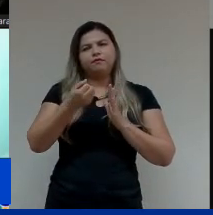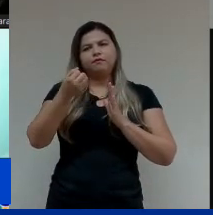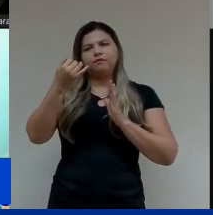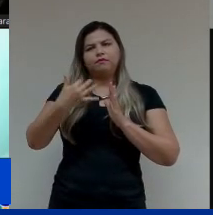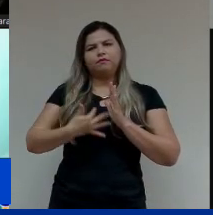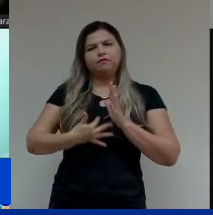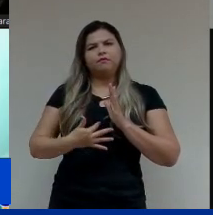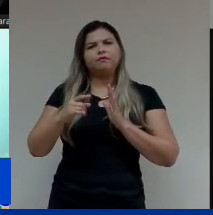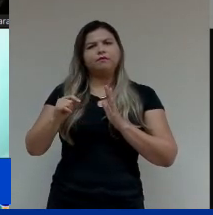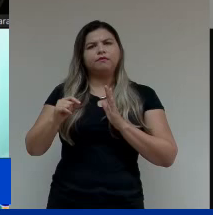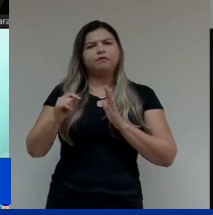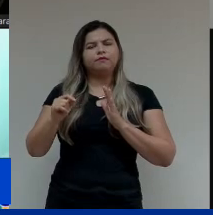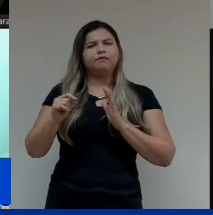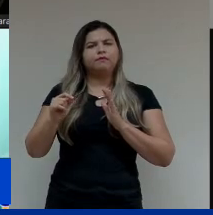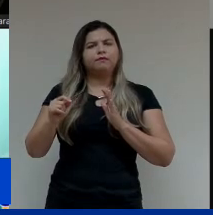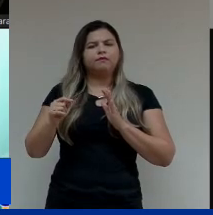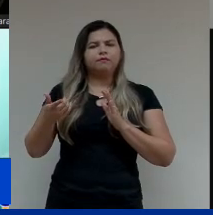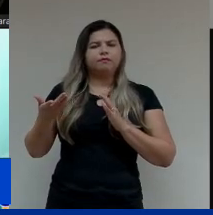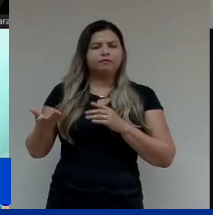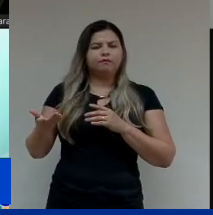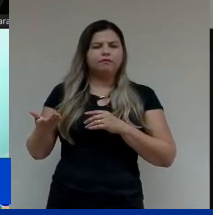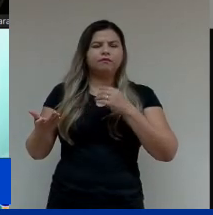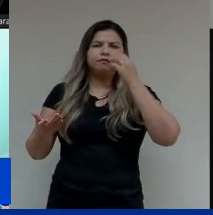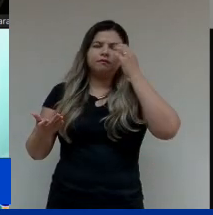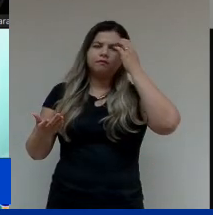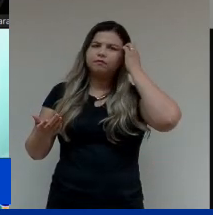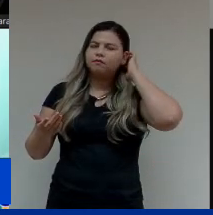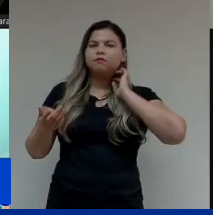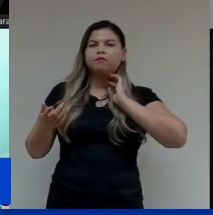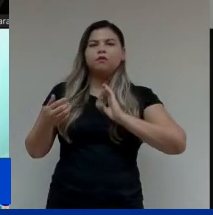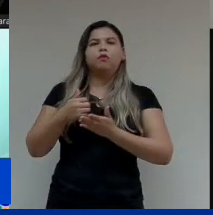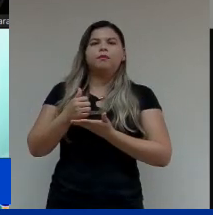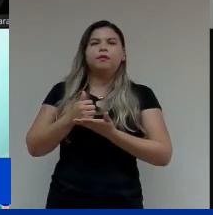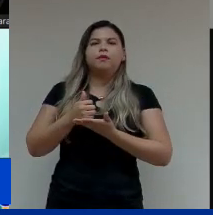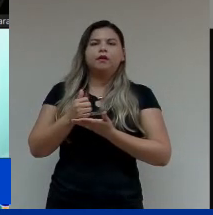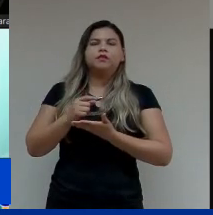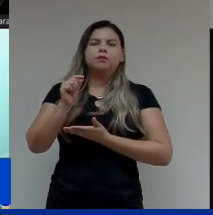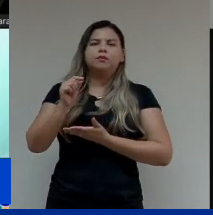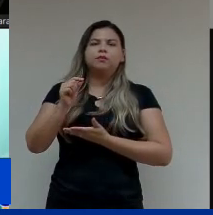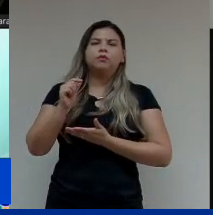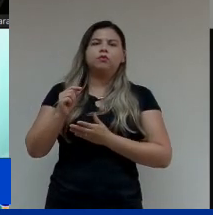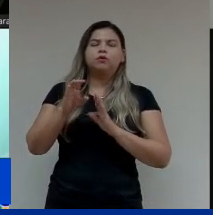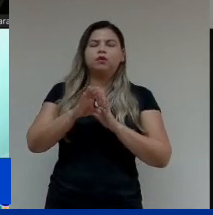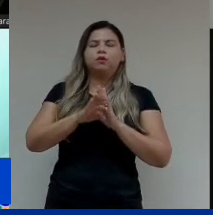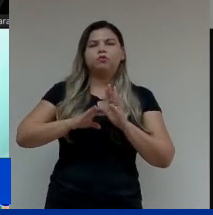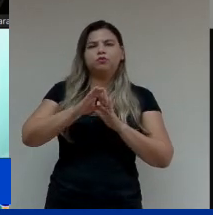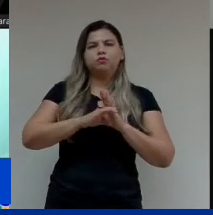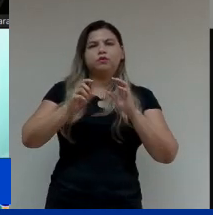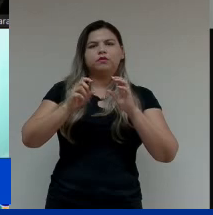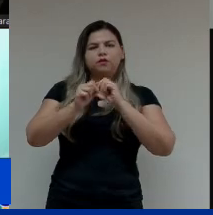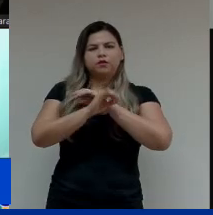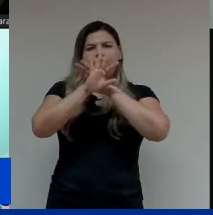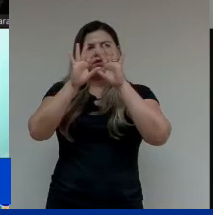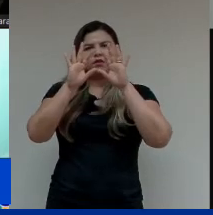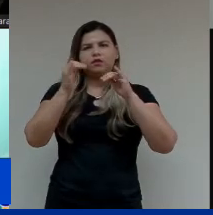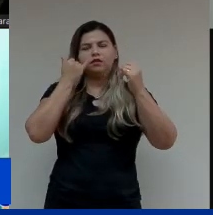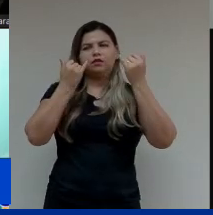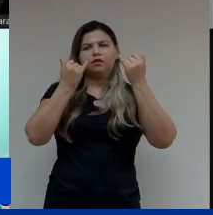que forma o gasto em questão se adequa aos princípios constitucionais da transparência,